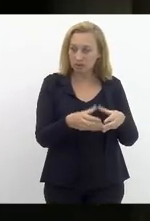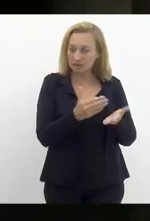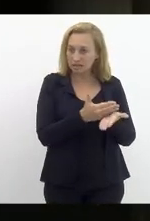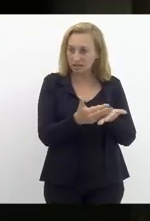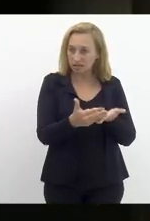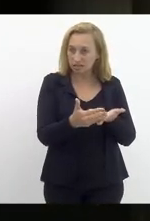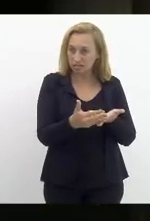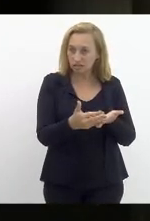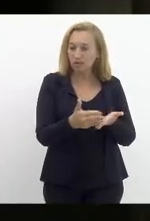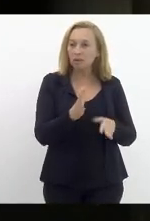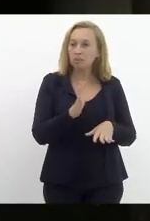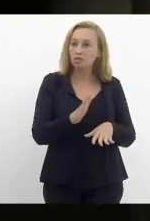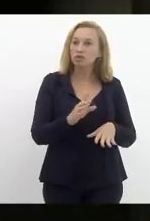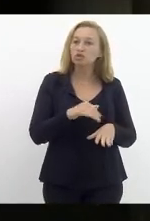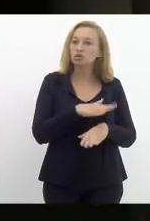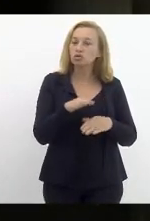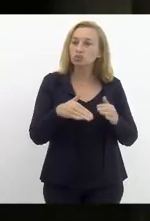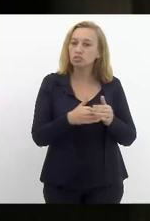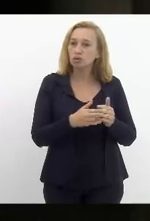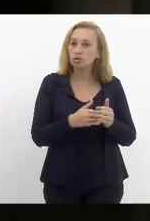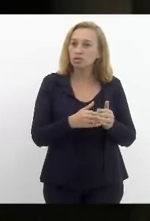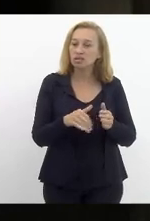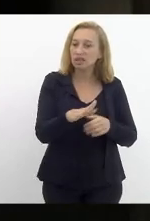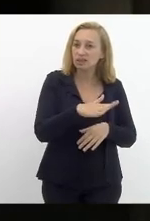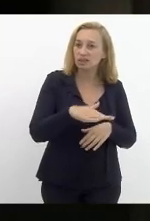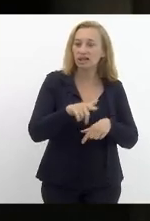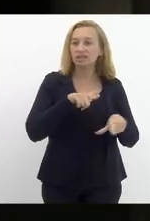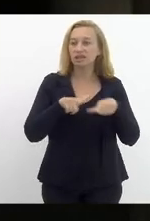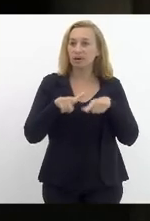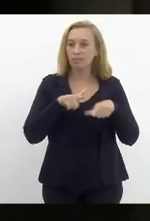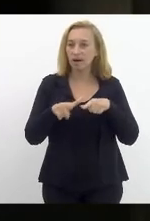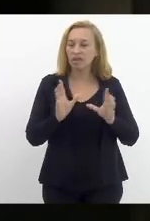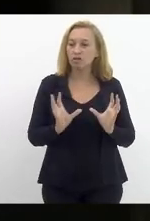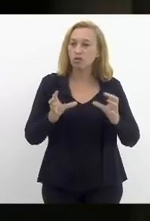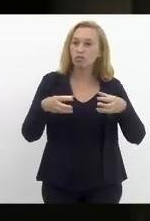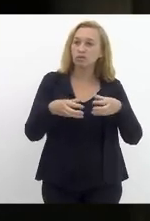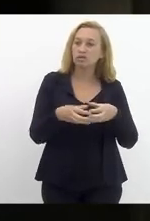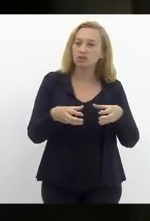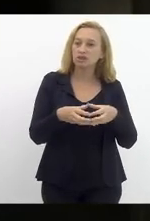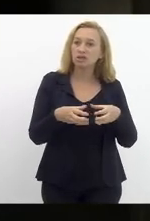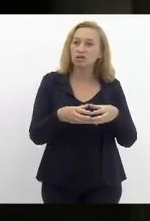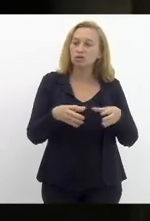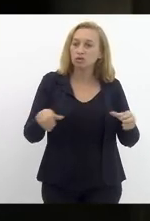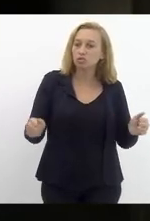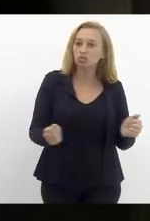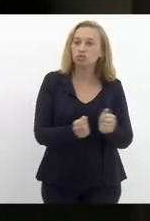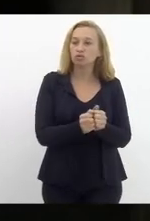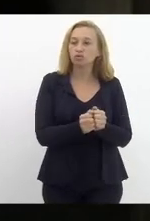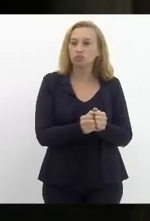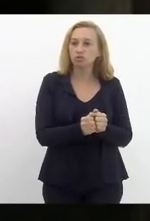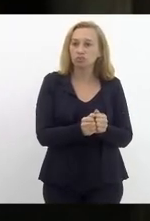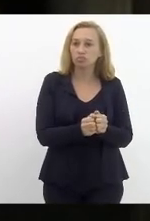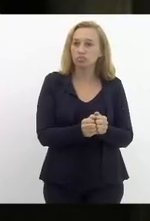inicial, mas de todos os cargos, todas as comissões envolvidas no, nesse